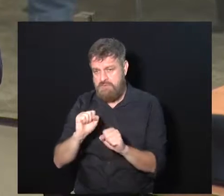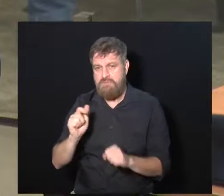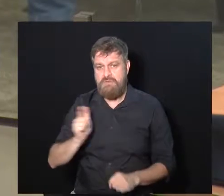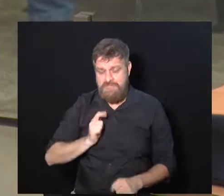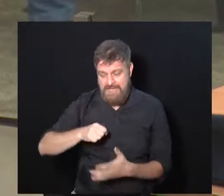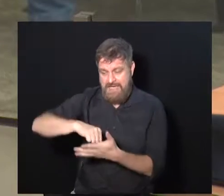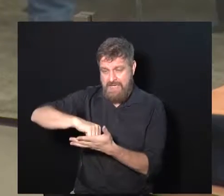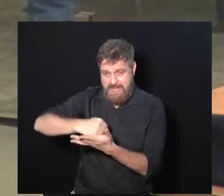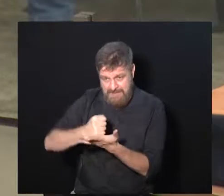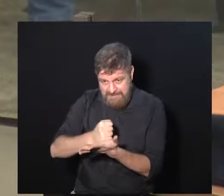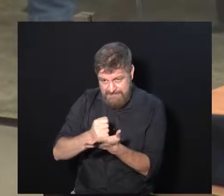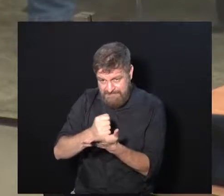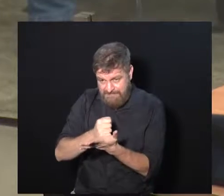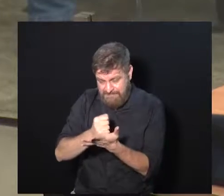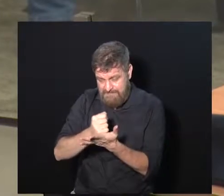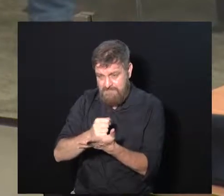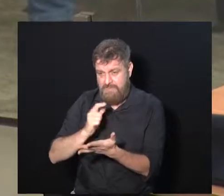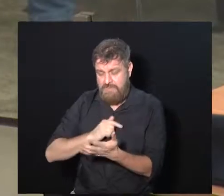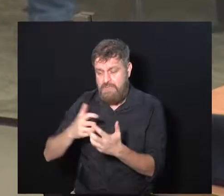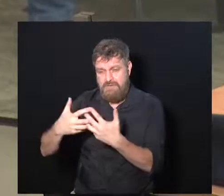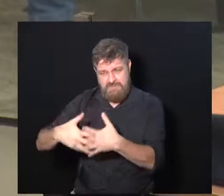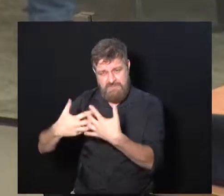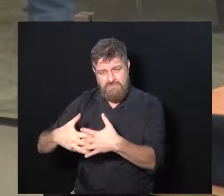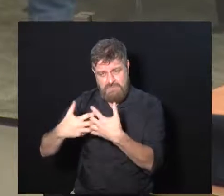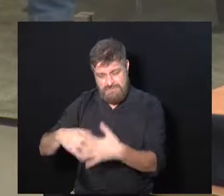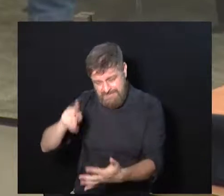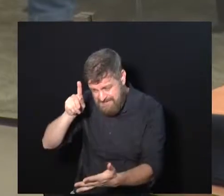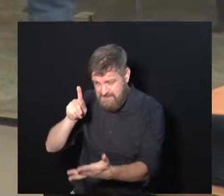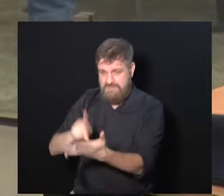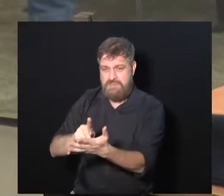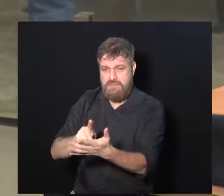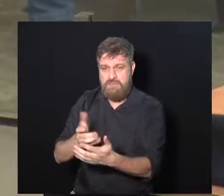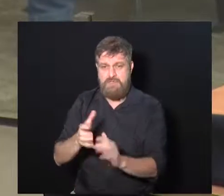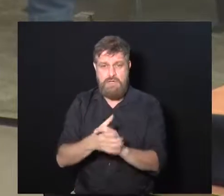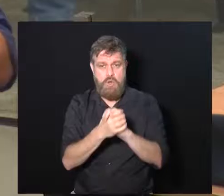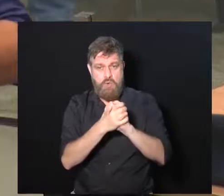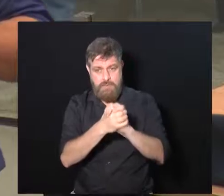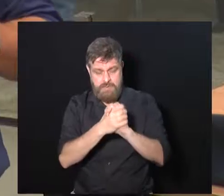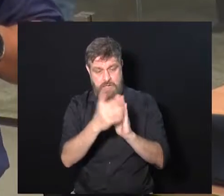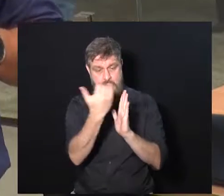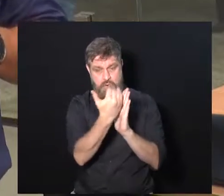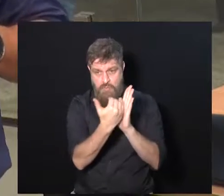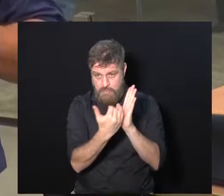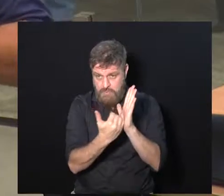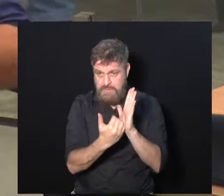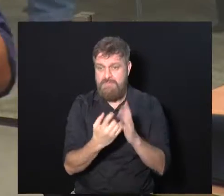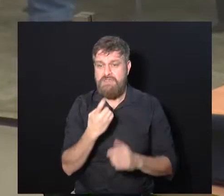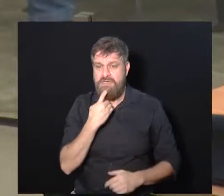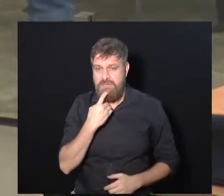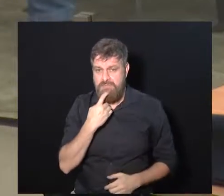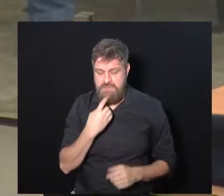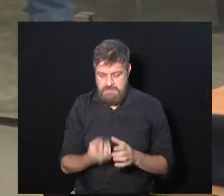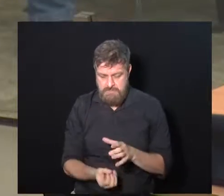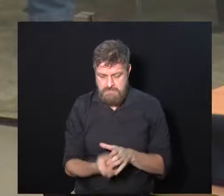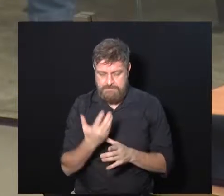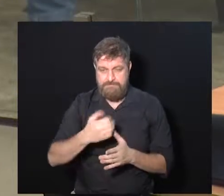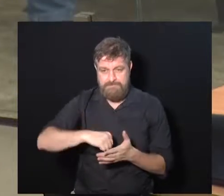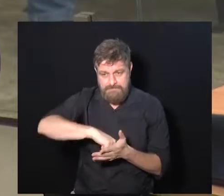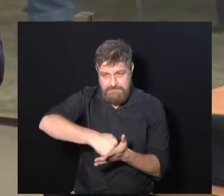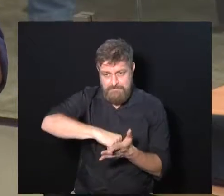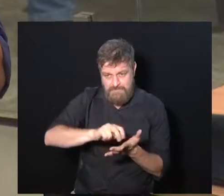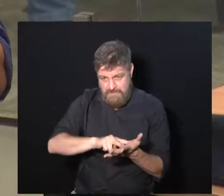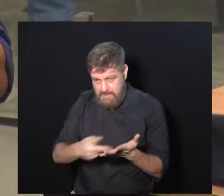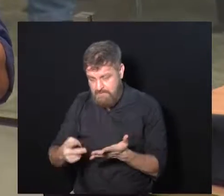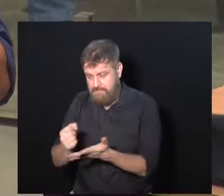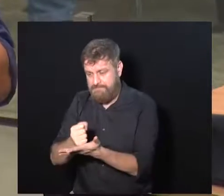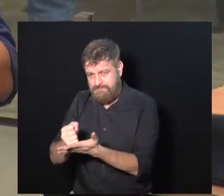trazem realmente efeito. Então, parabéns a vocês, parabéns ao programa de fisioterapia do município. Tenho certeza que o projeto será